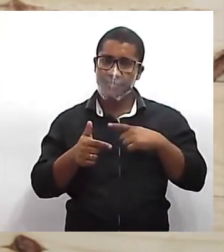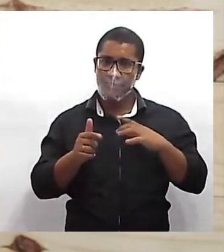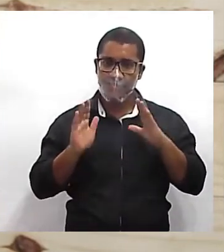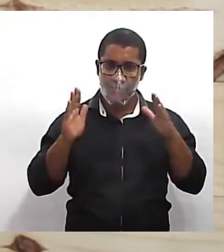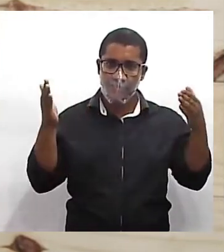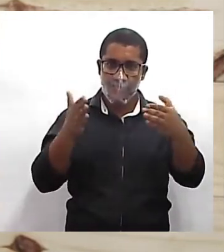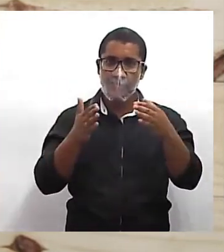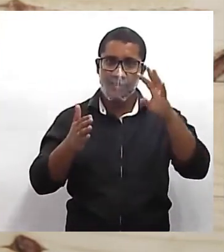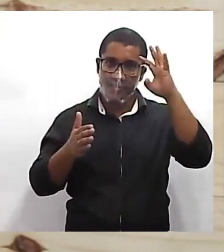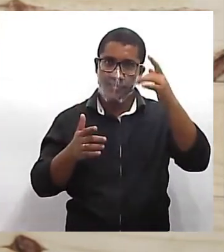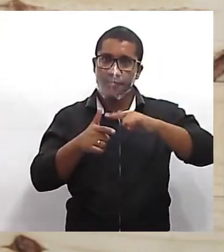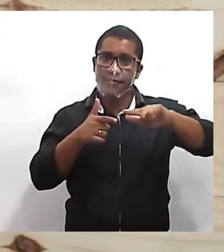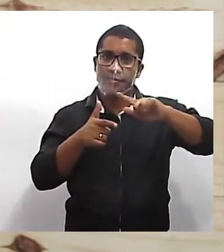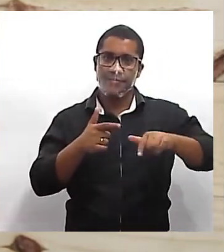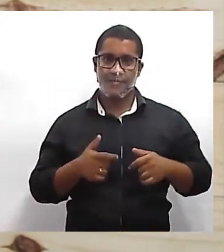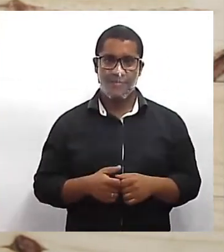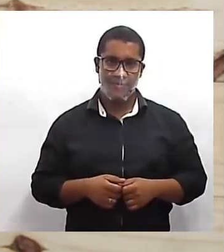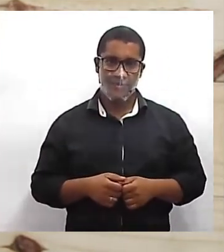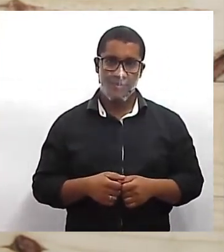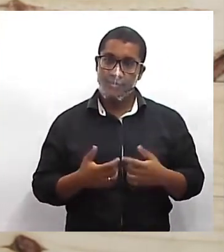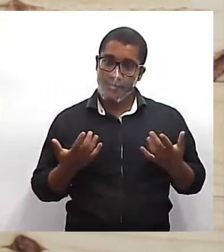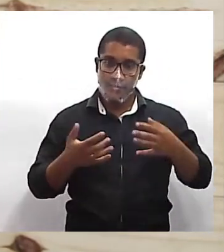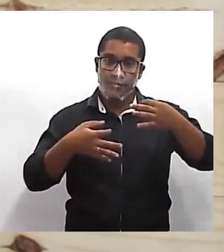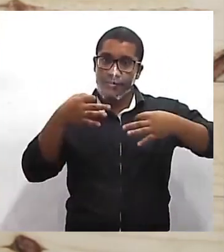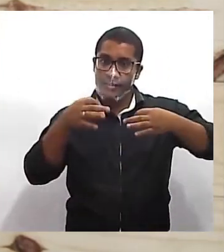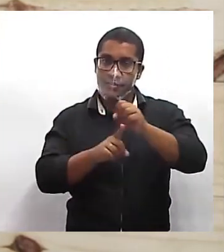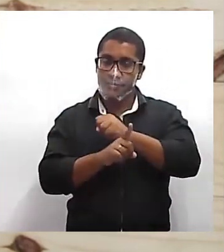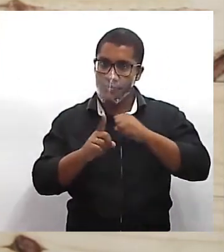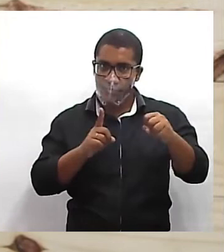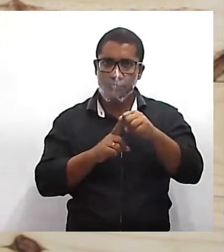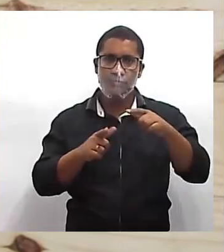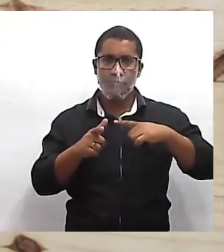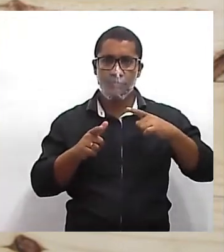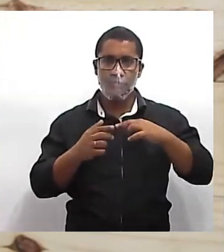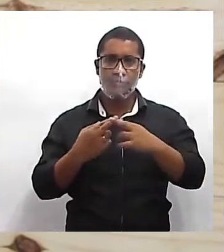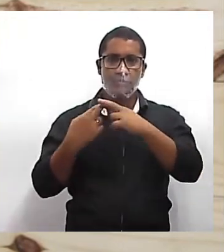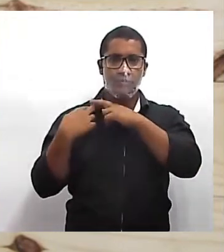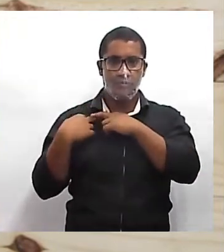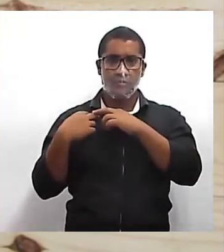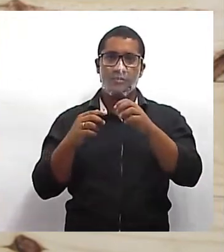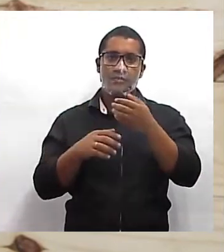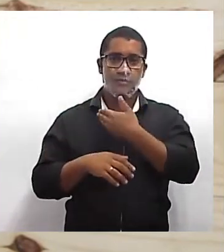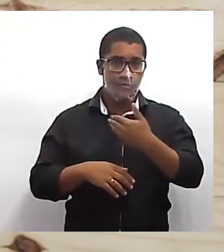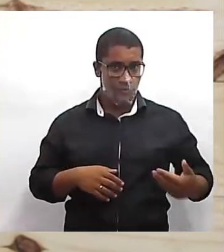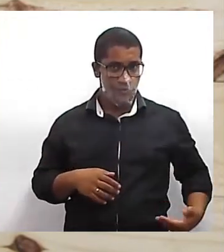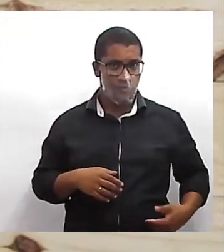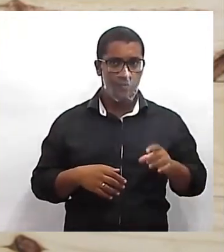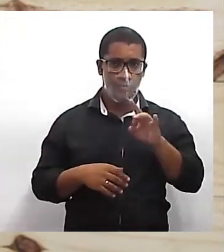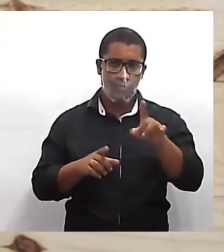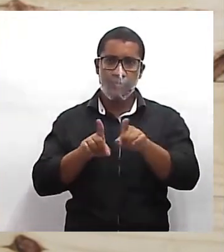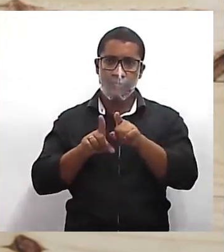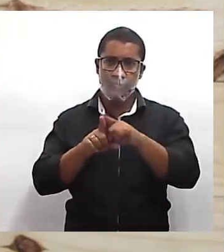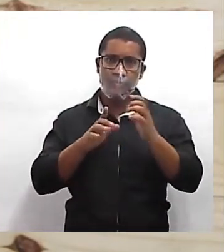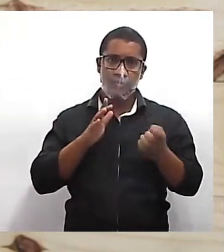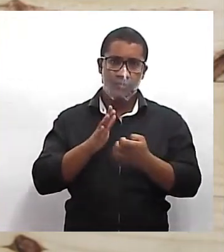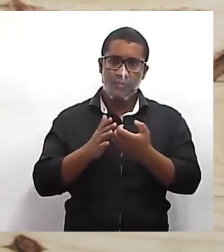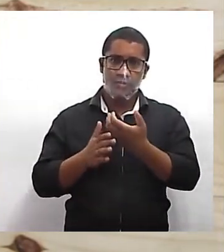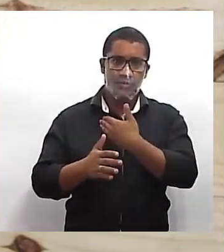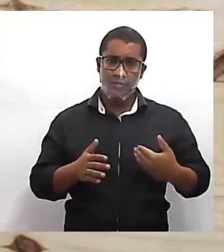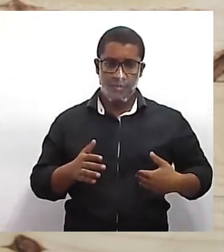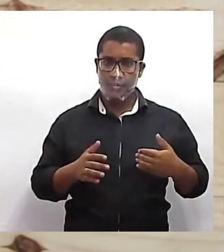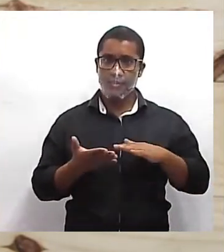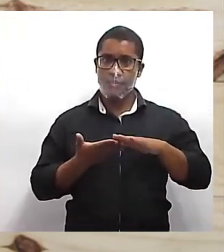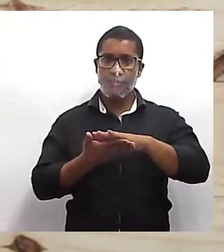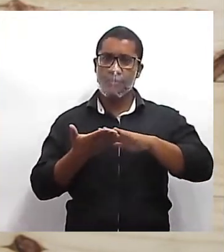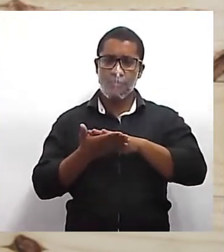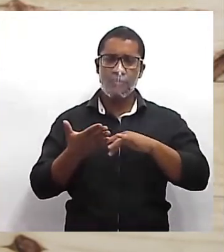desse problema. Com isso, a justiça social consiste no compromisso do Estado e instituições não governamentais